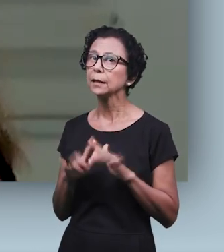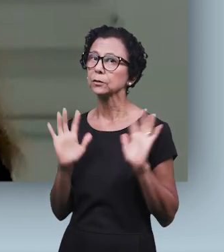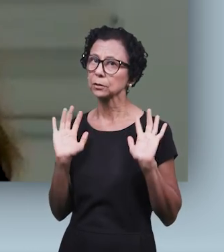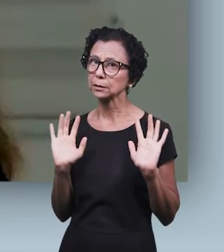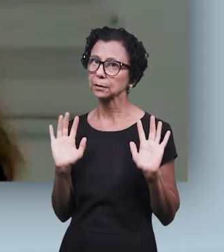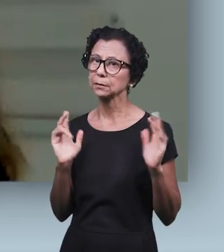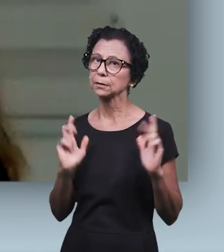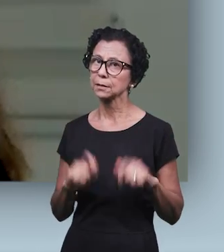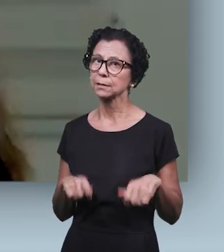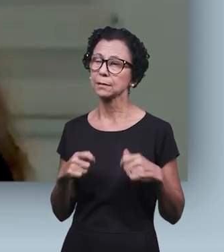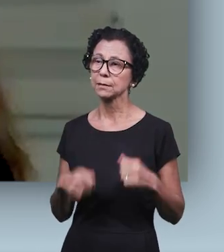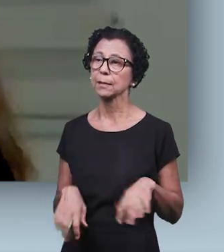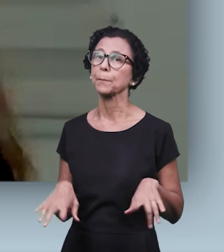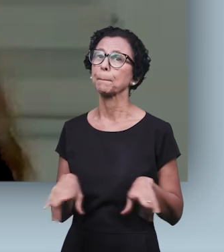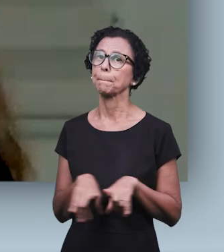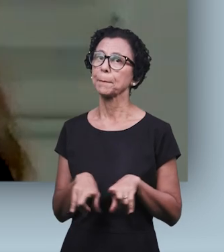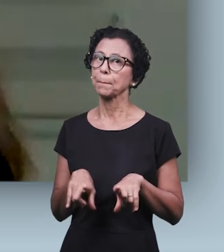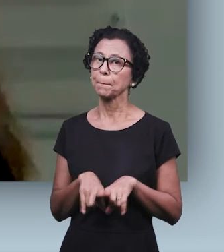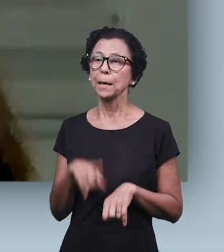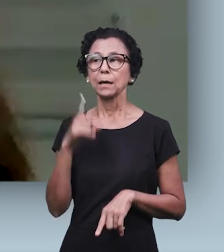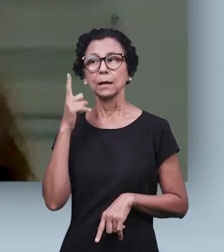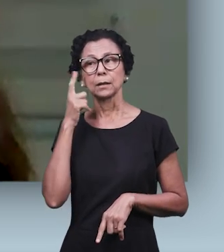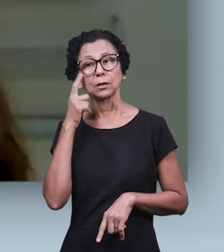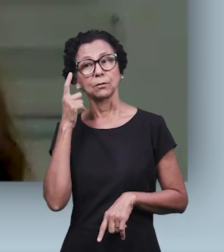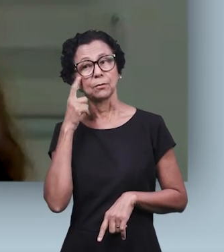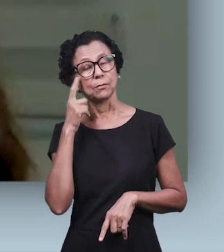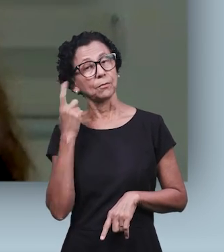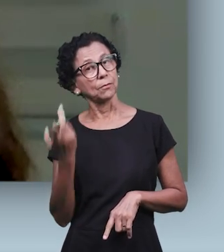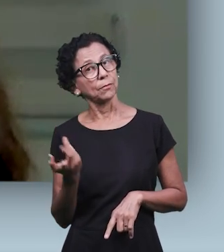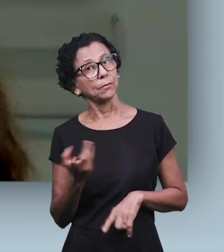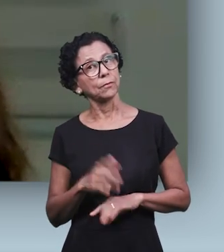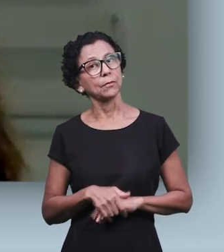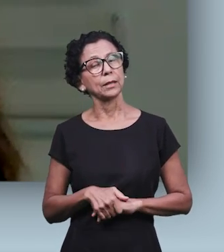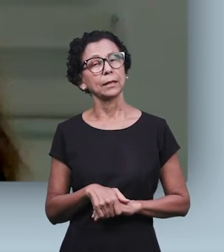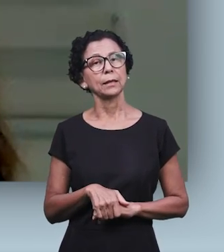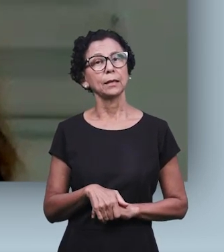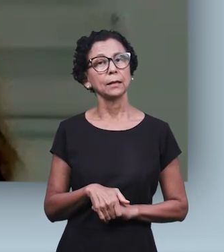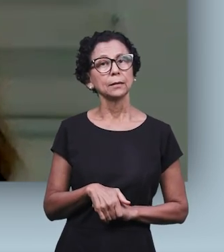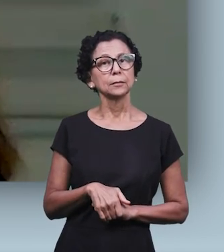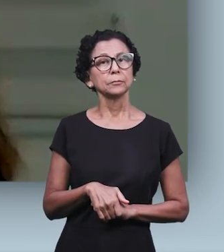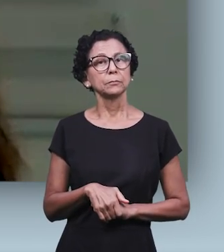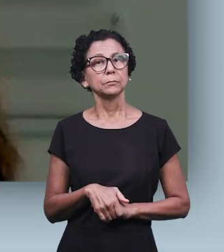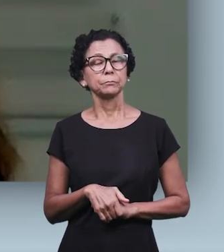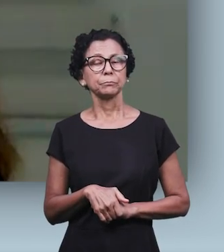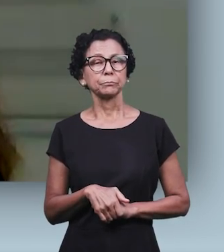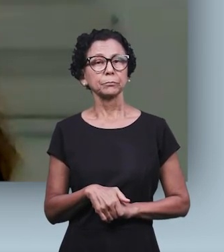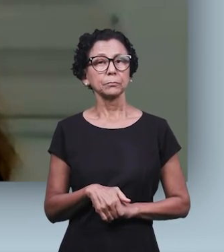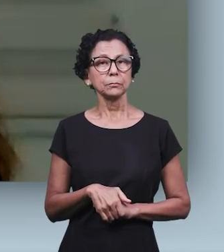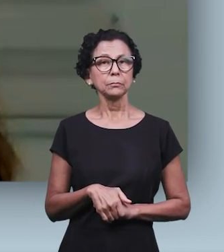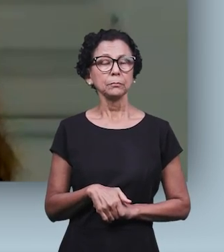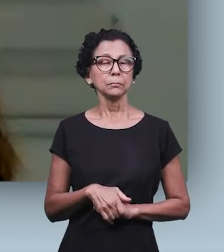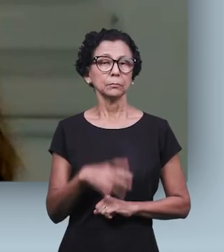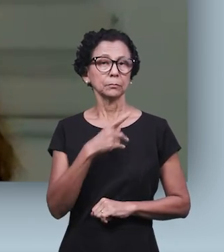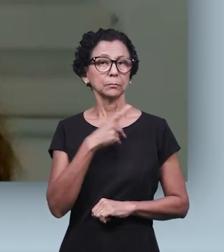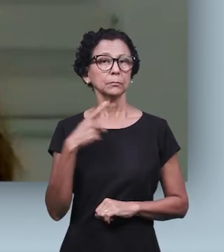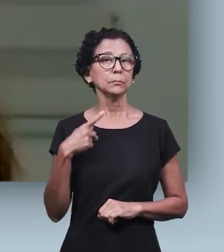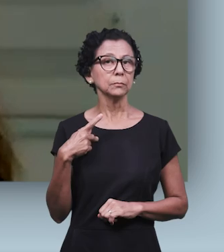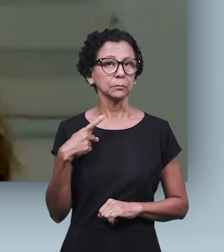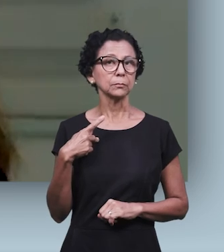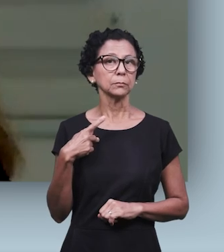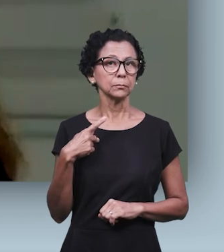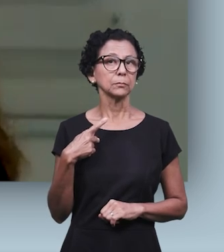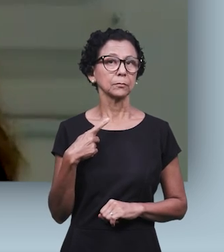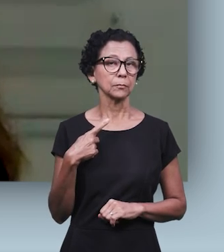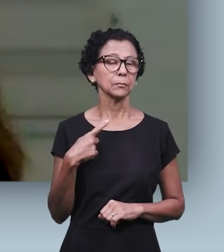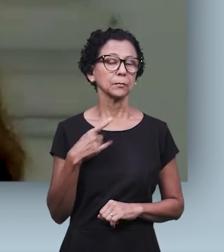né, cada igreja tem a sua necessidade. E também isso vai ser resolvido de acordo com a permissão e a ciência do presbitério, do ministério, tá?